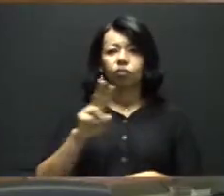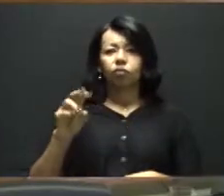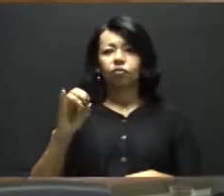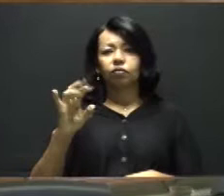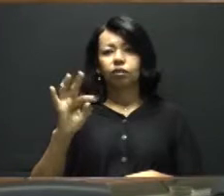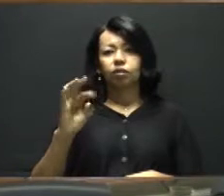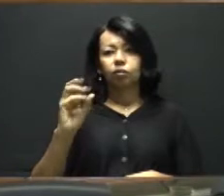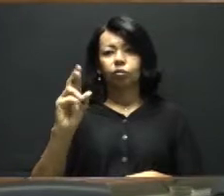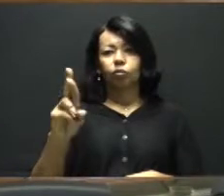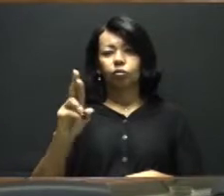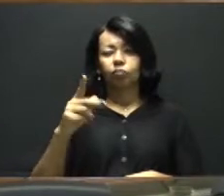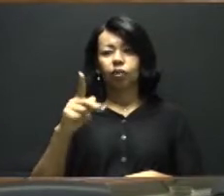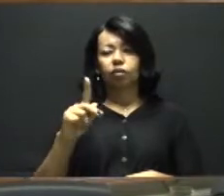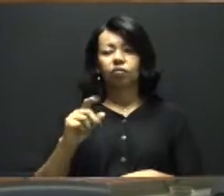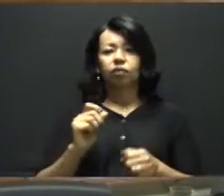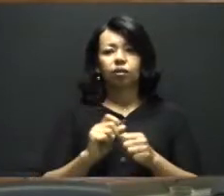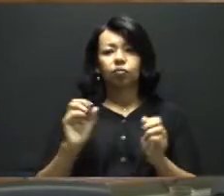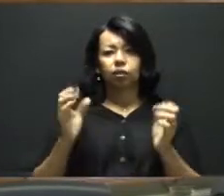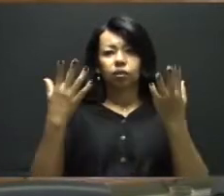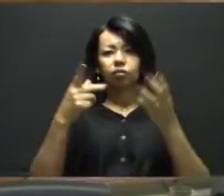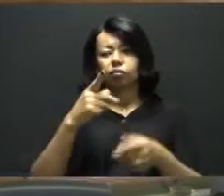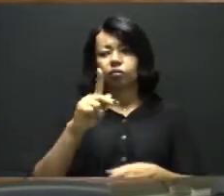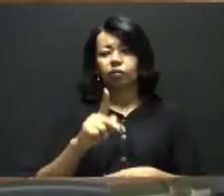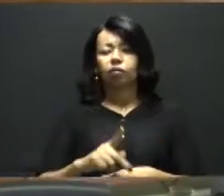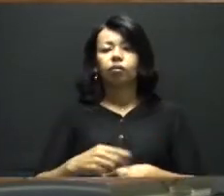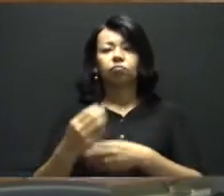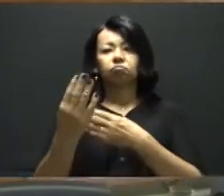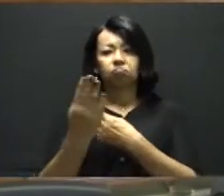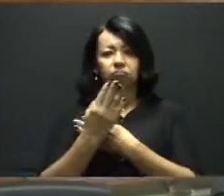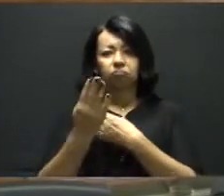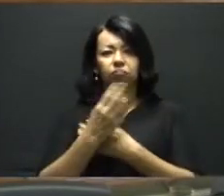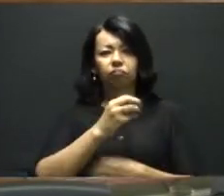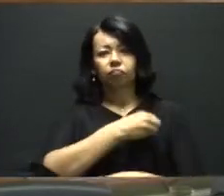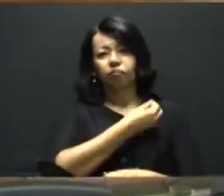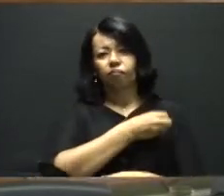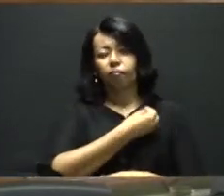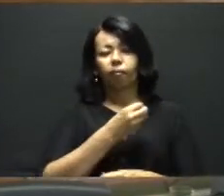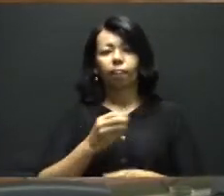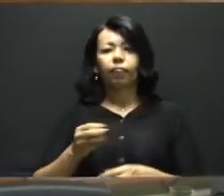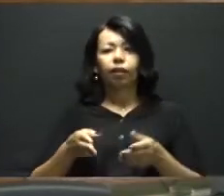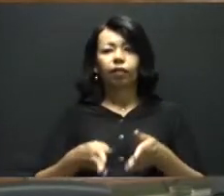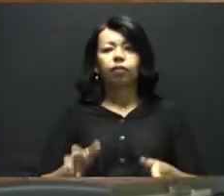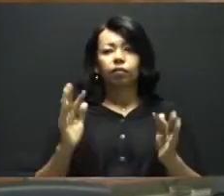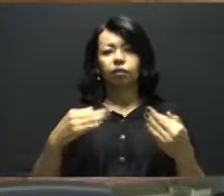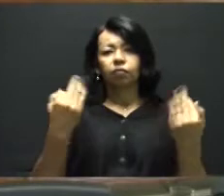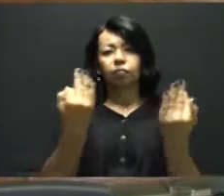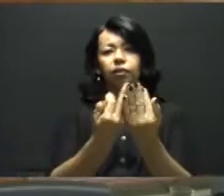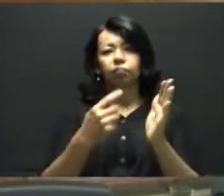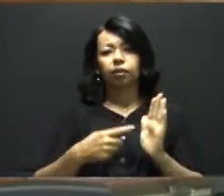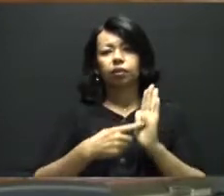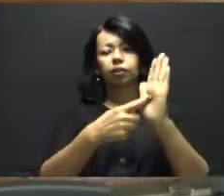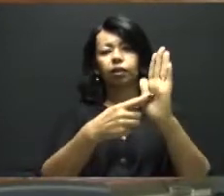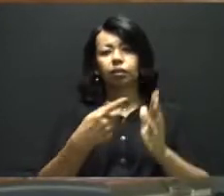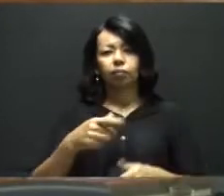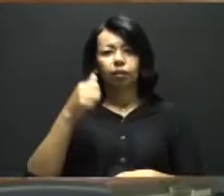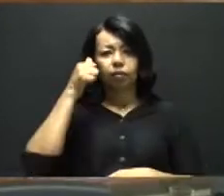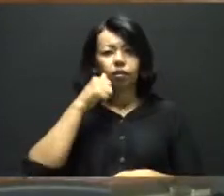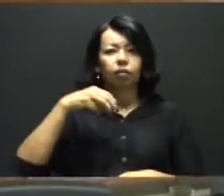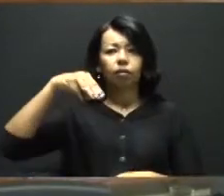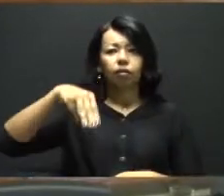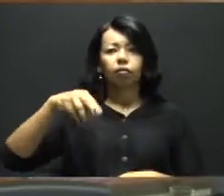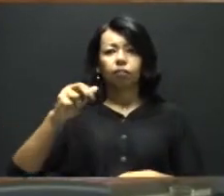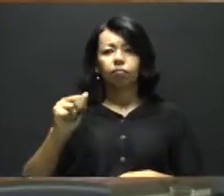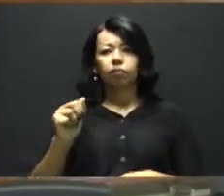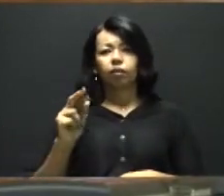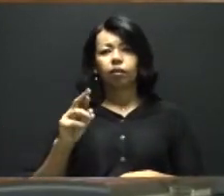prestar justa homenagem à associação em defesa da vida nascente da família representada pela senhora maria